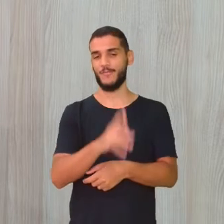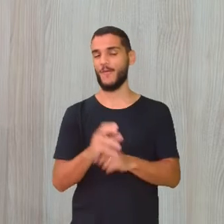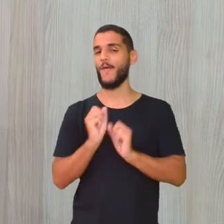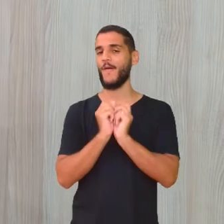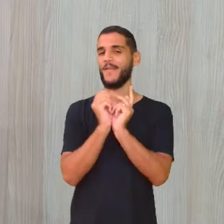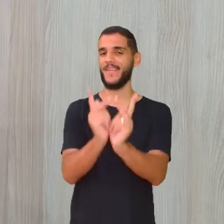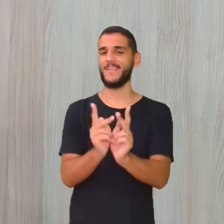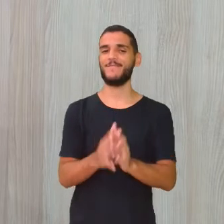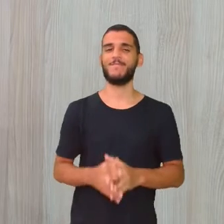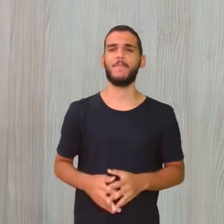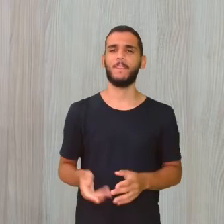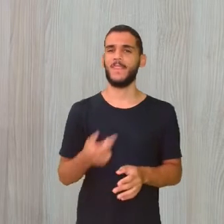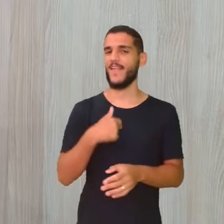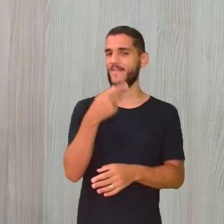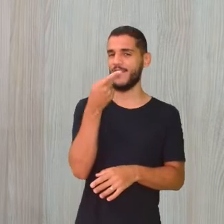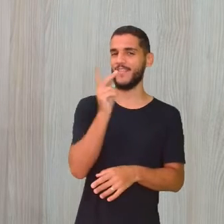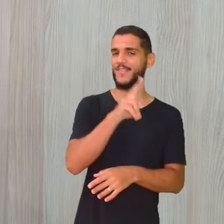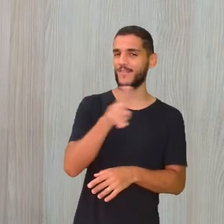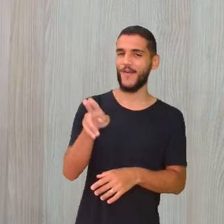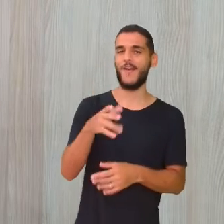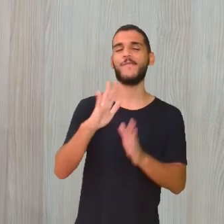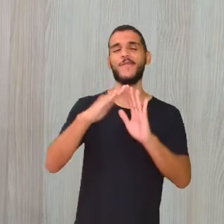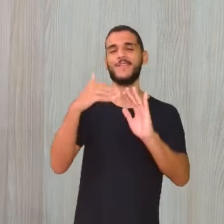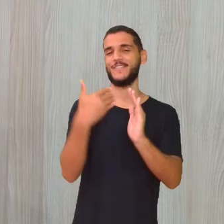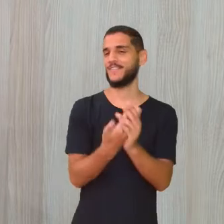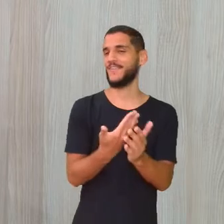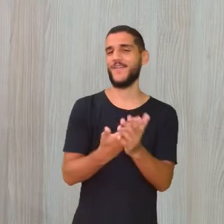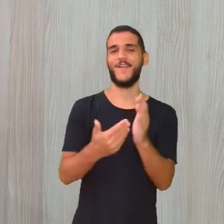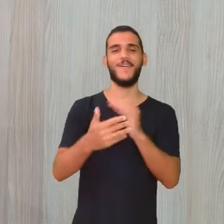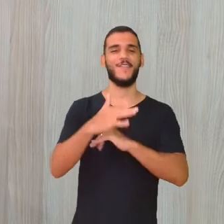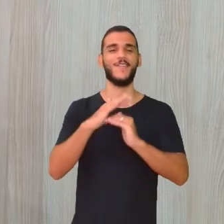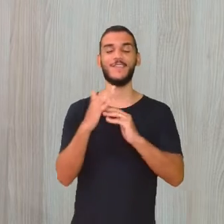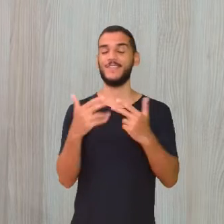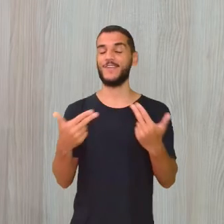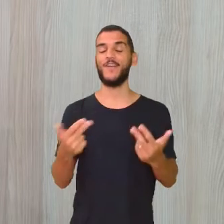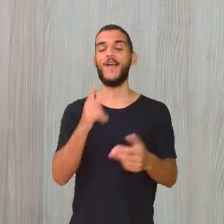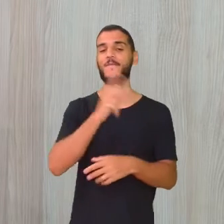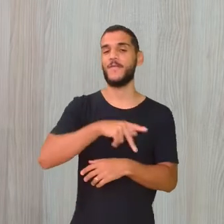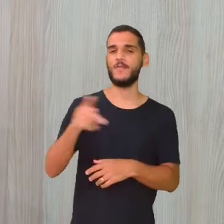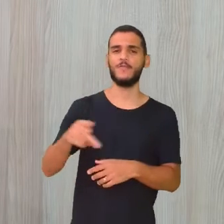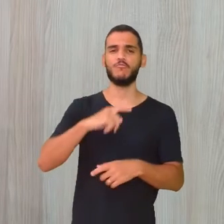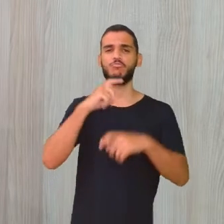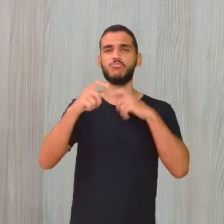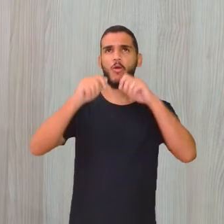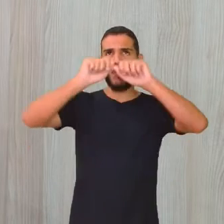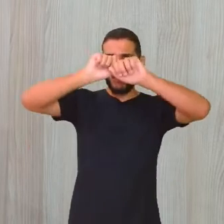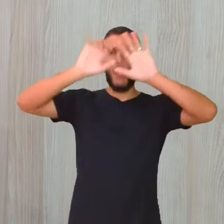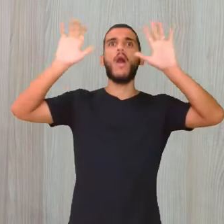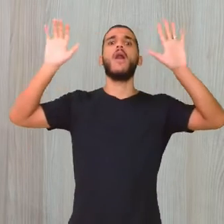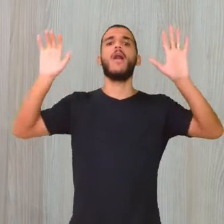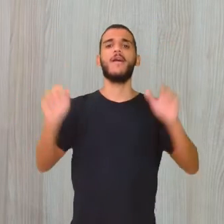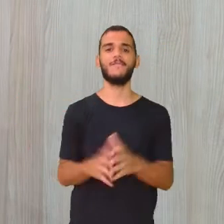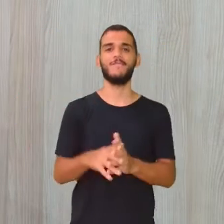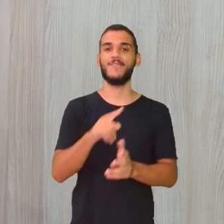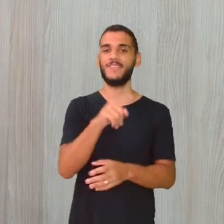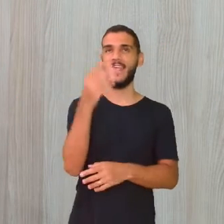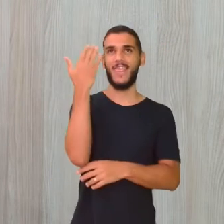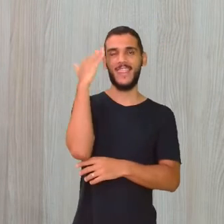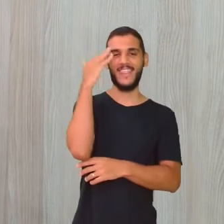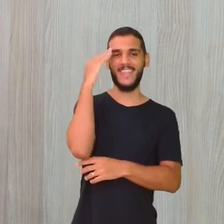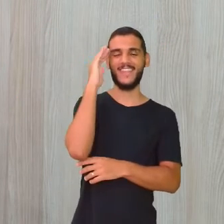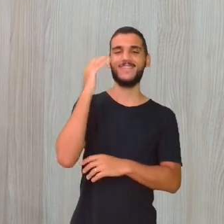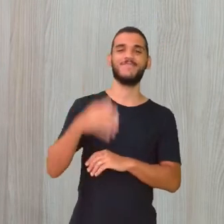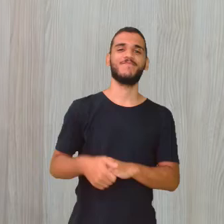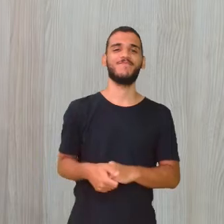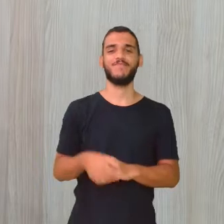só, hein? Eu falando seu nome aqui, a sua escola, e a professora tirando aquela sua dúvida para ficar bem claro na sua mente.